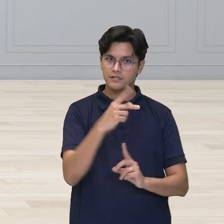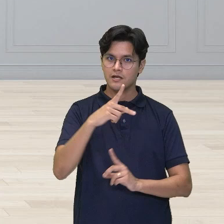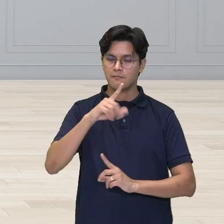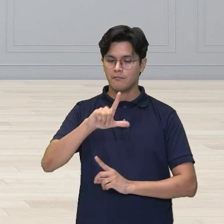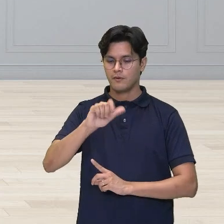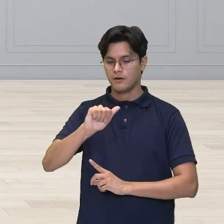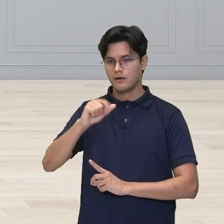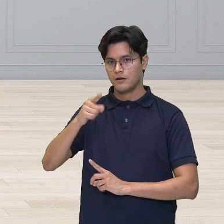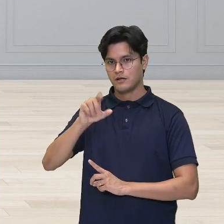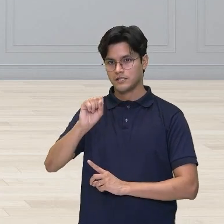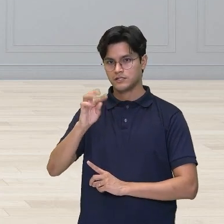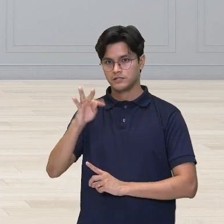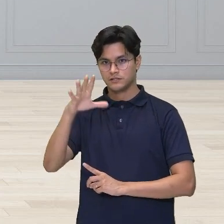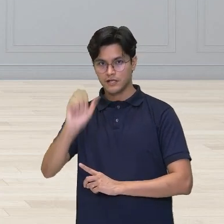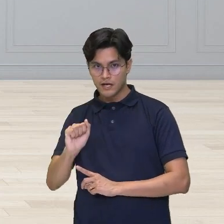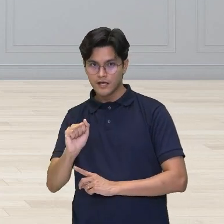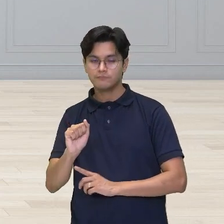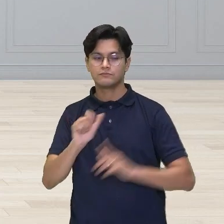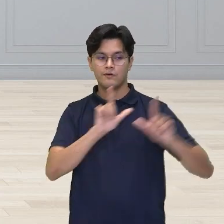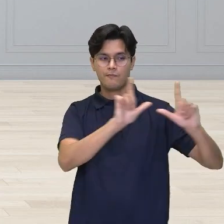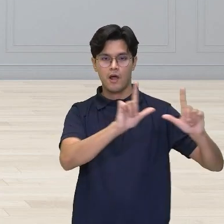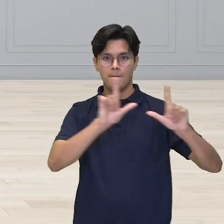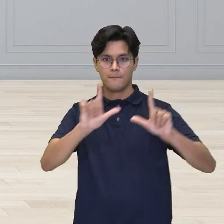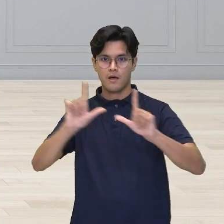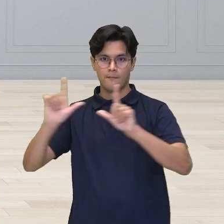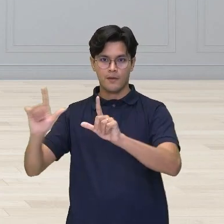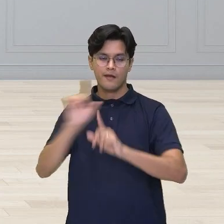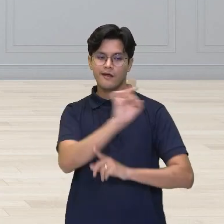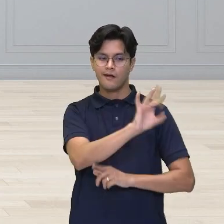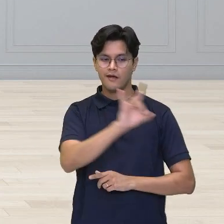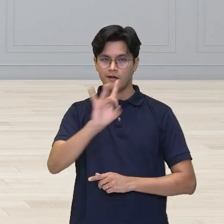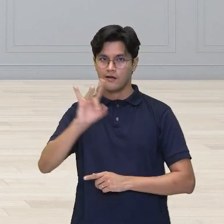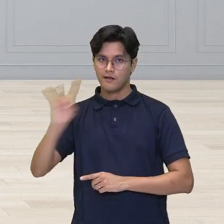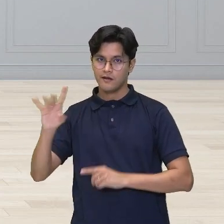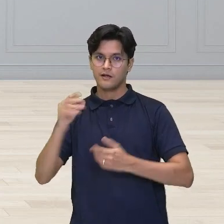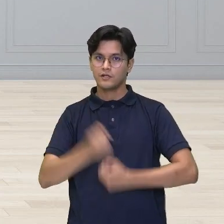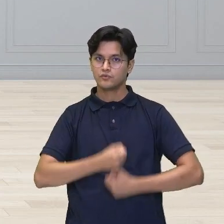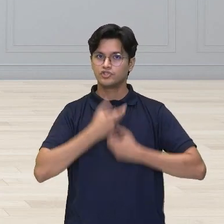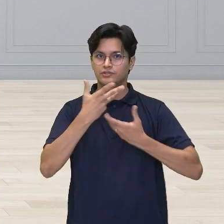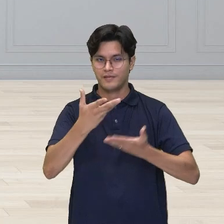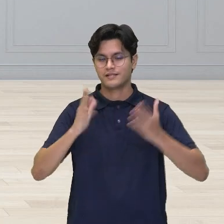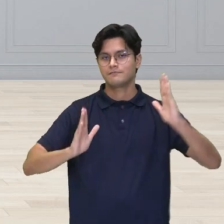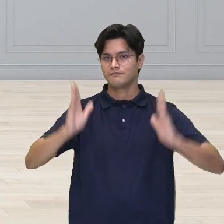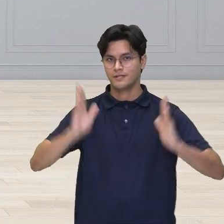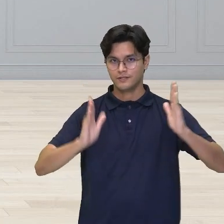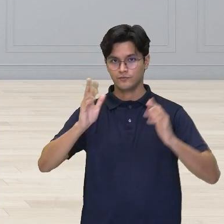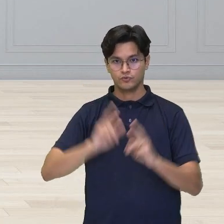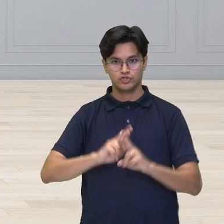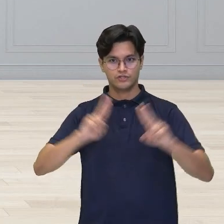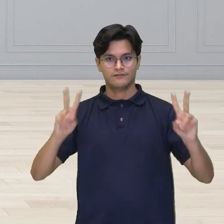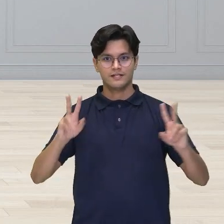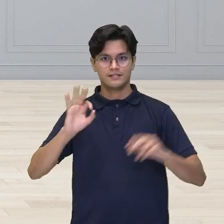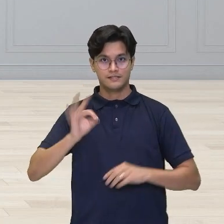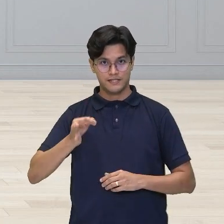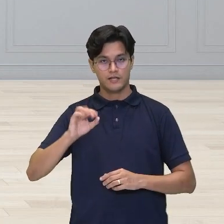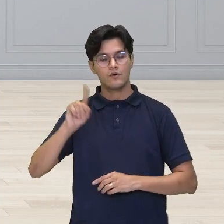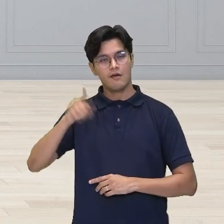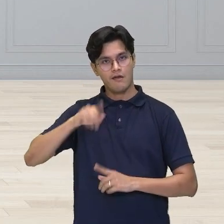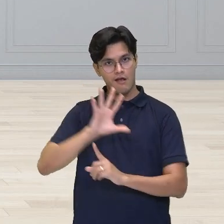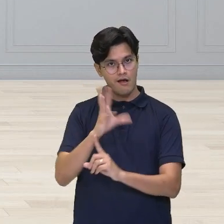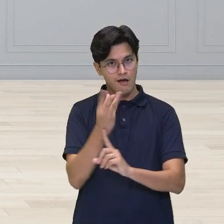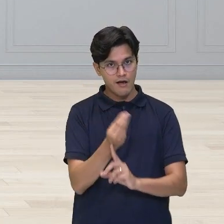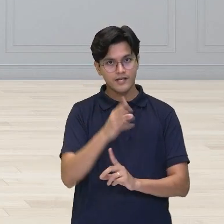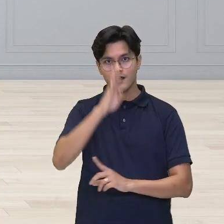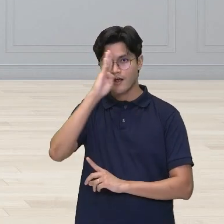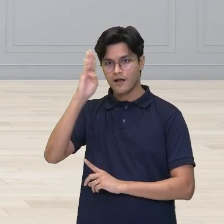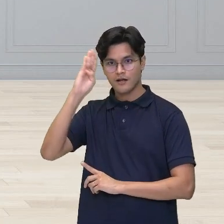período, cada um retrata um período diferente. Elas são denominadas artes acadêmicas, porque todos esses